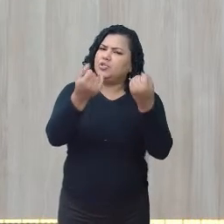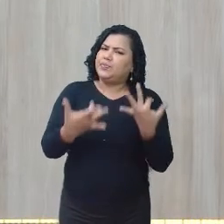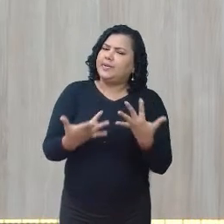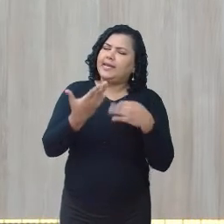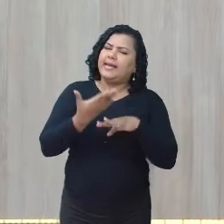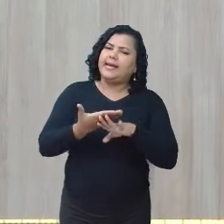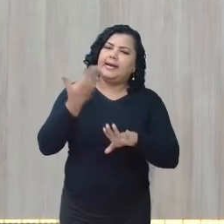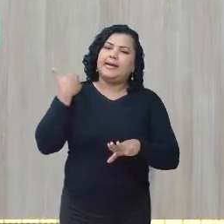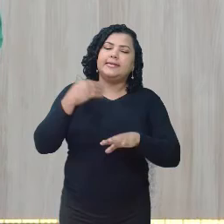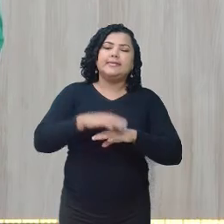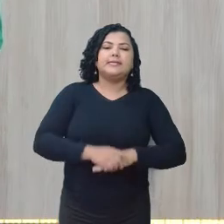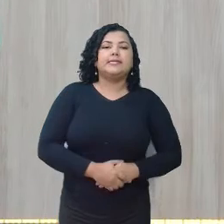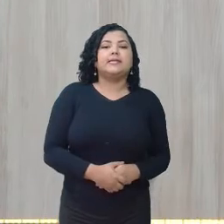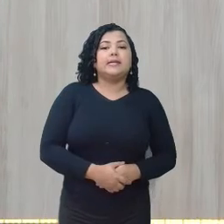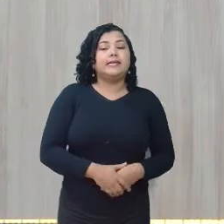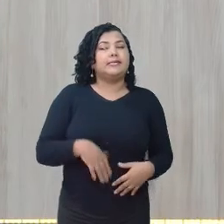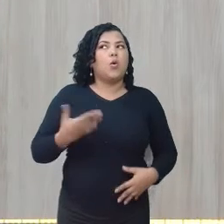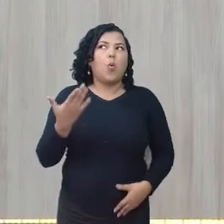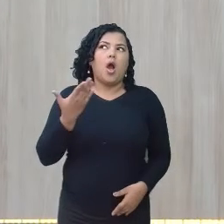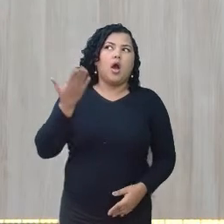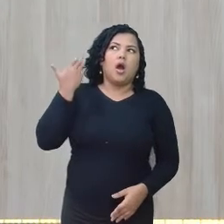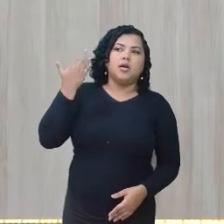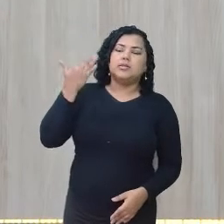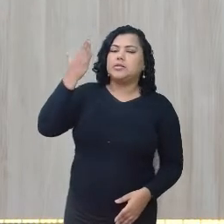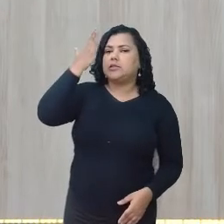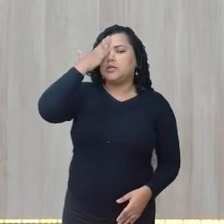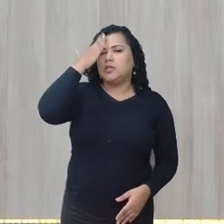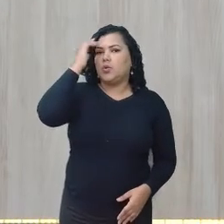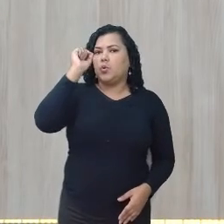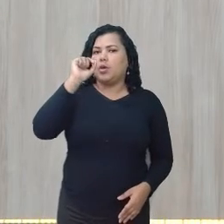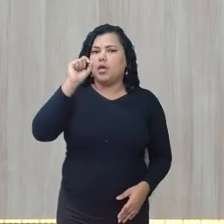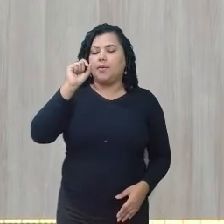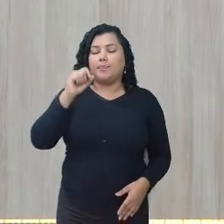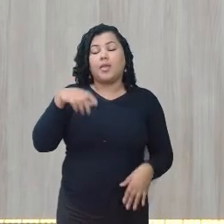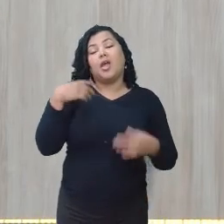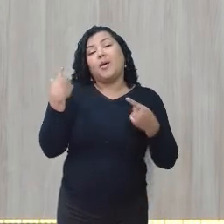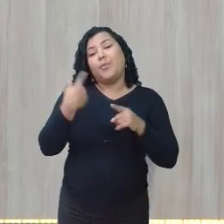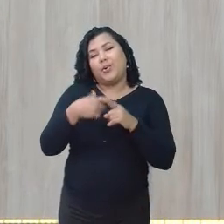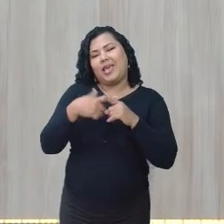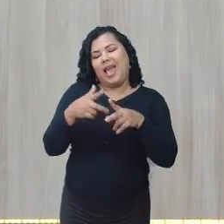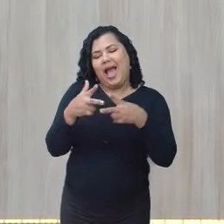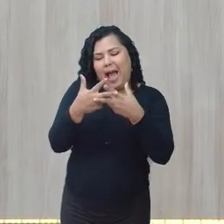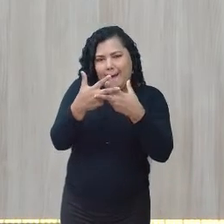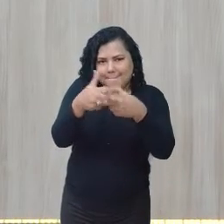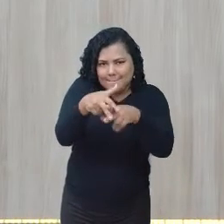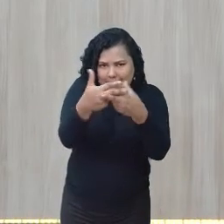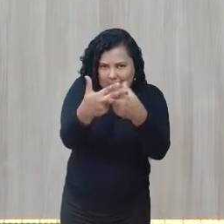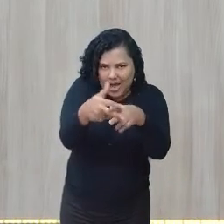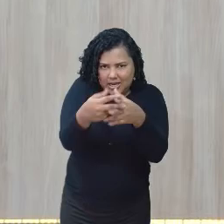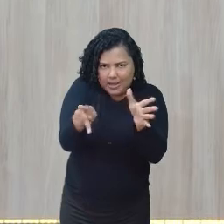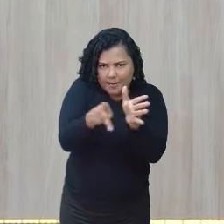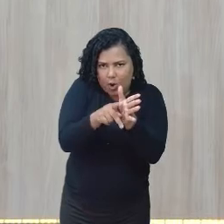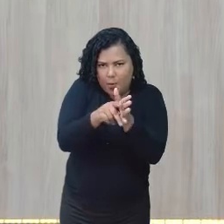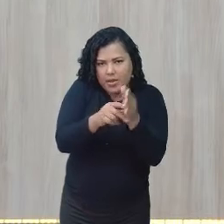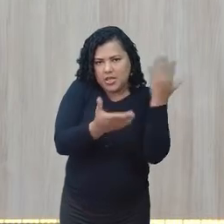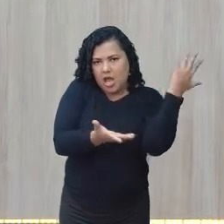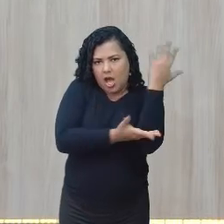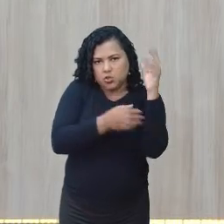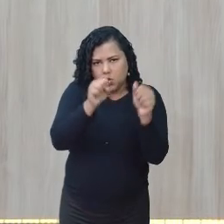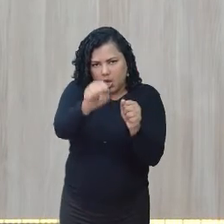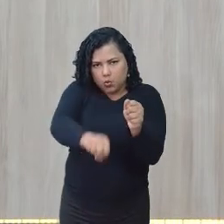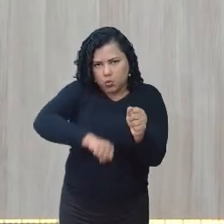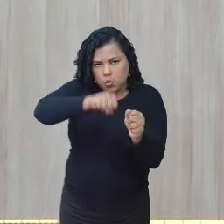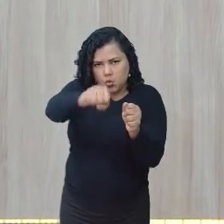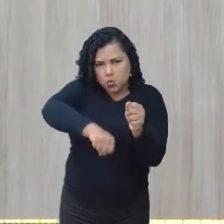também, o engenho ele era compreendido, né? O engenho na realidade era apenas a moenda, né? Aquela maquinazinha de